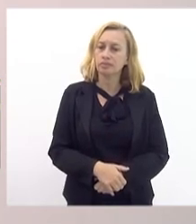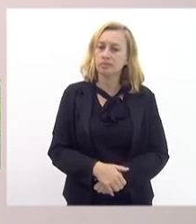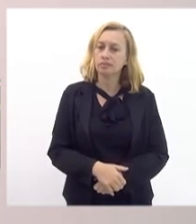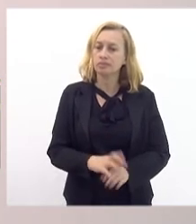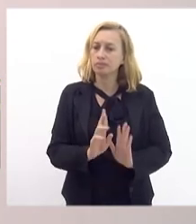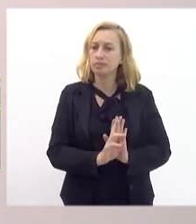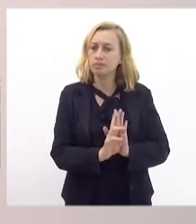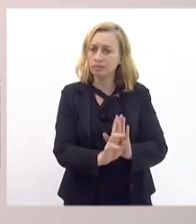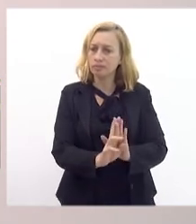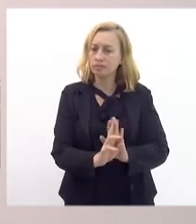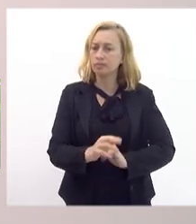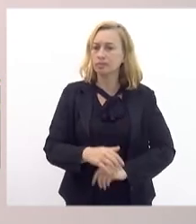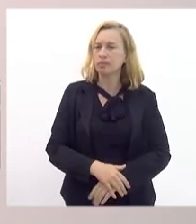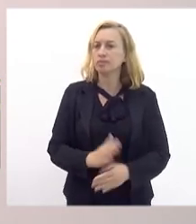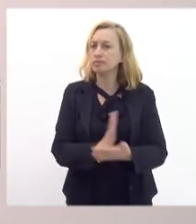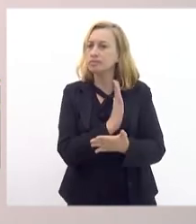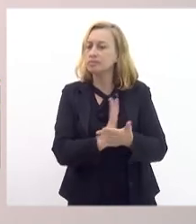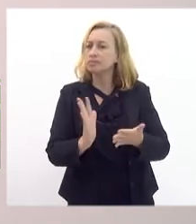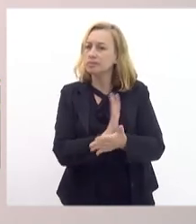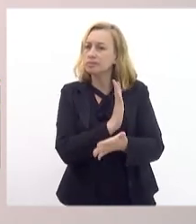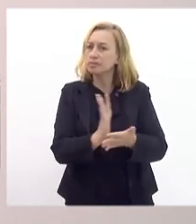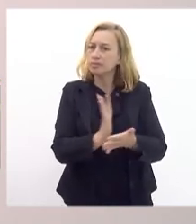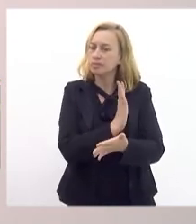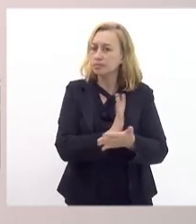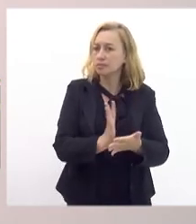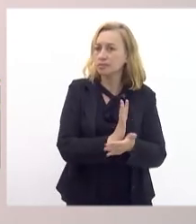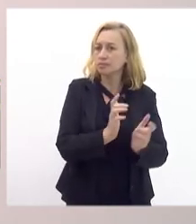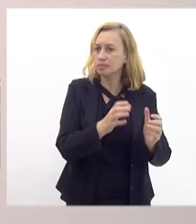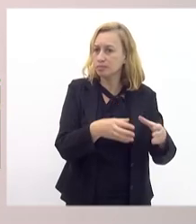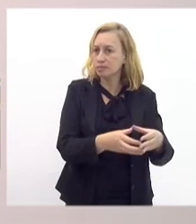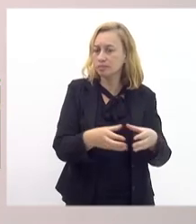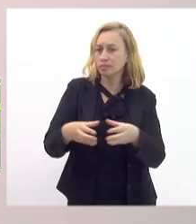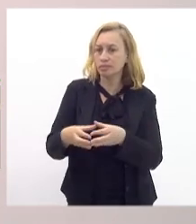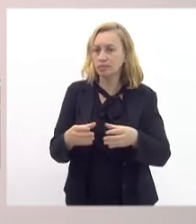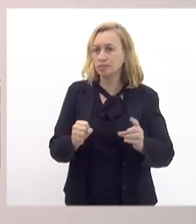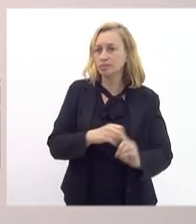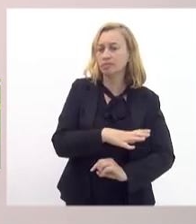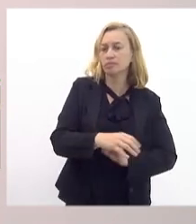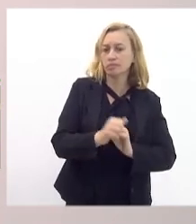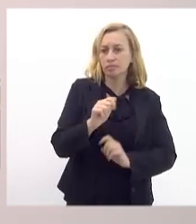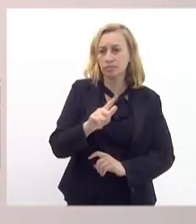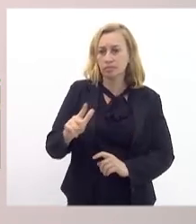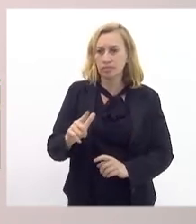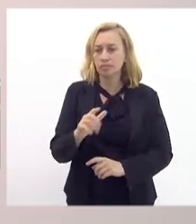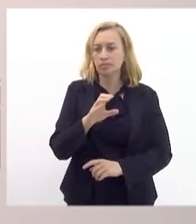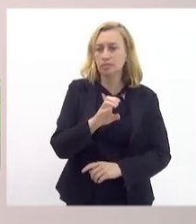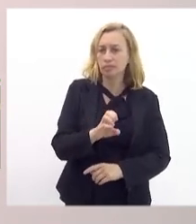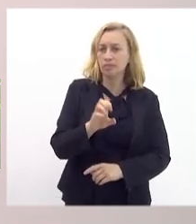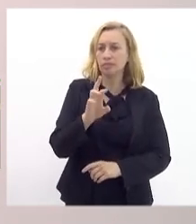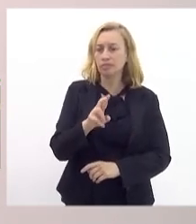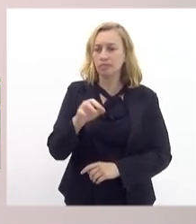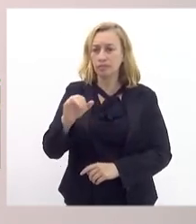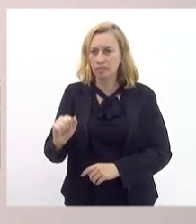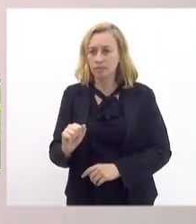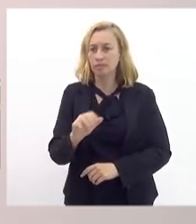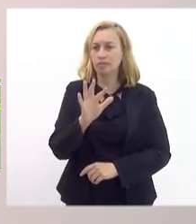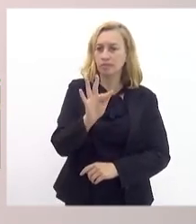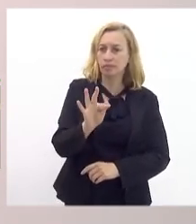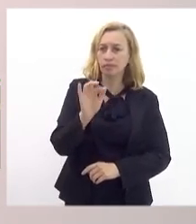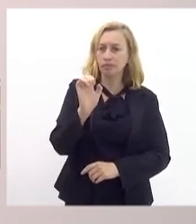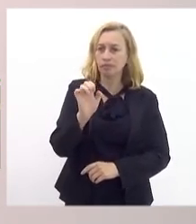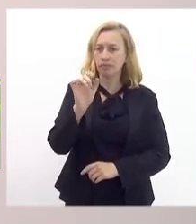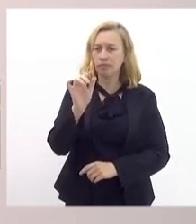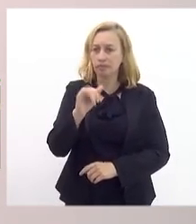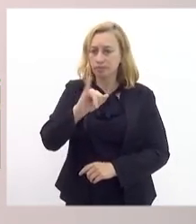representa a representação de algumas entidades do da sociedade civil né com Cleia como o feijão